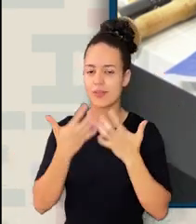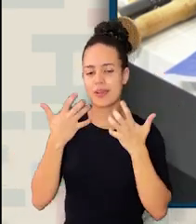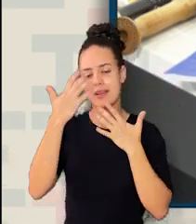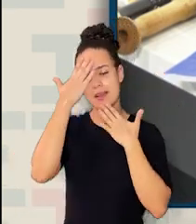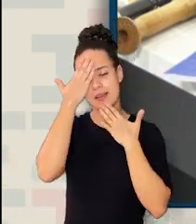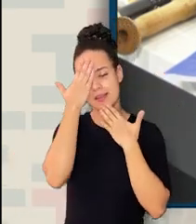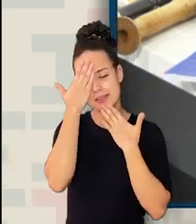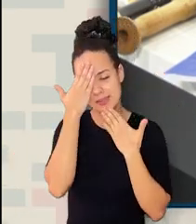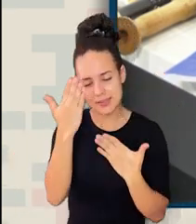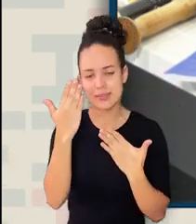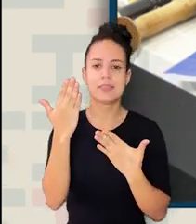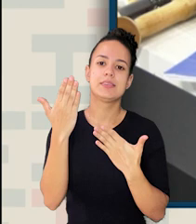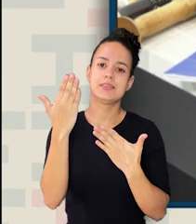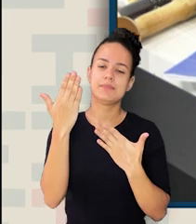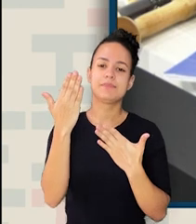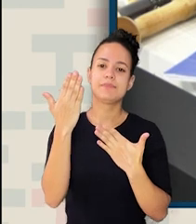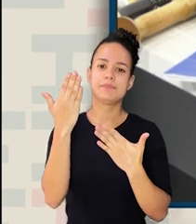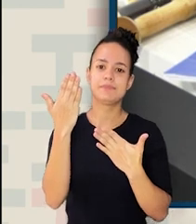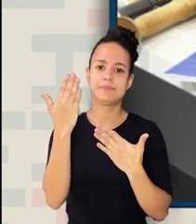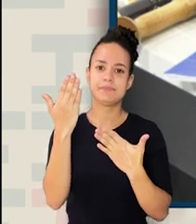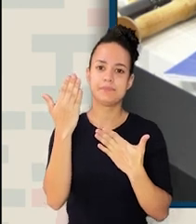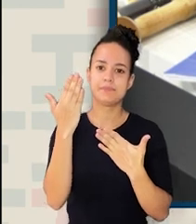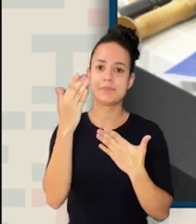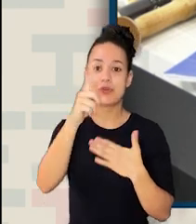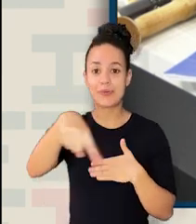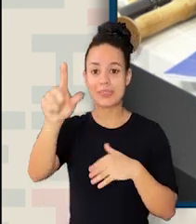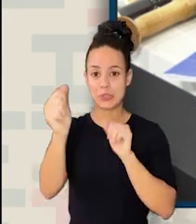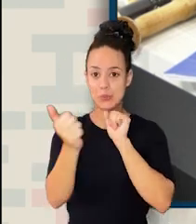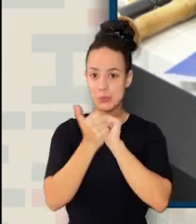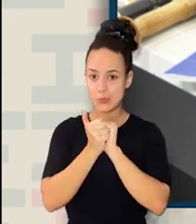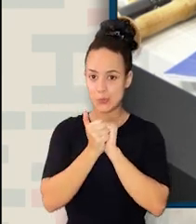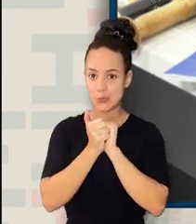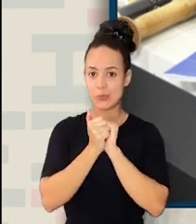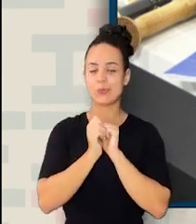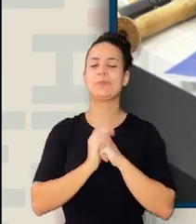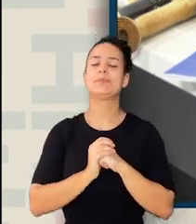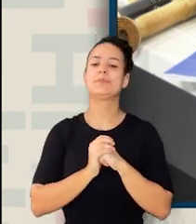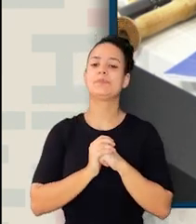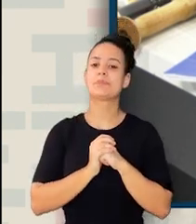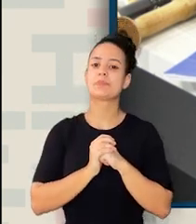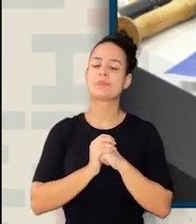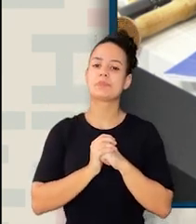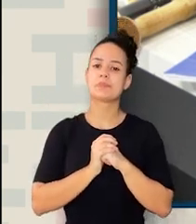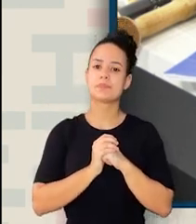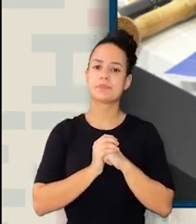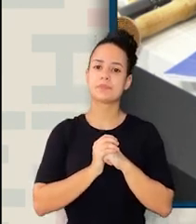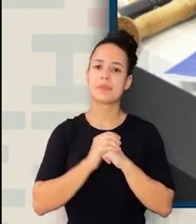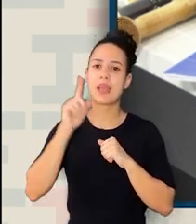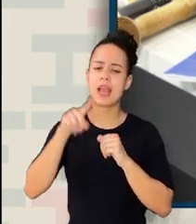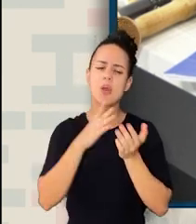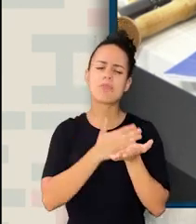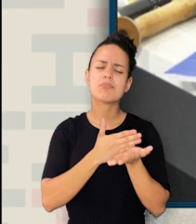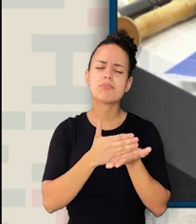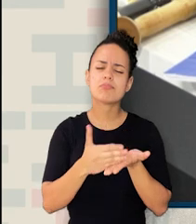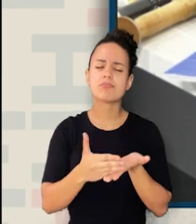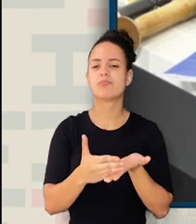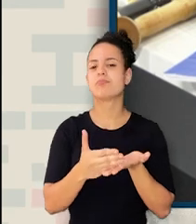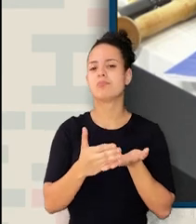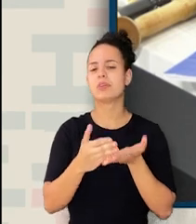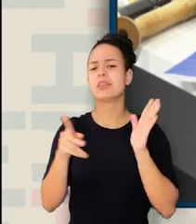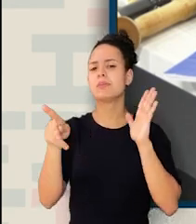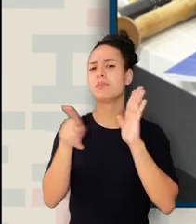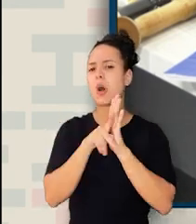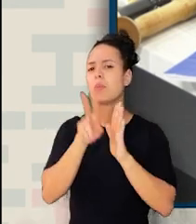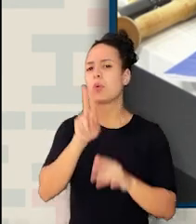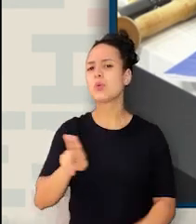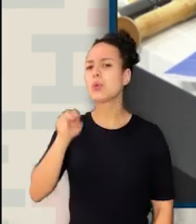agradecer muito a companhia de vocês. Foi uma pequena introdução a esse universo da articulação.